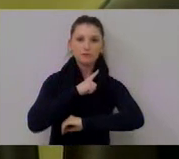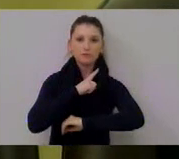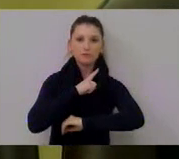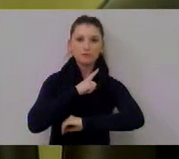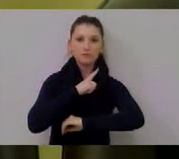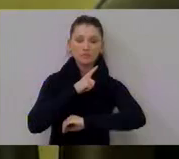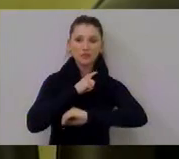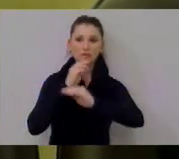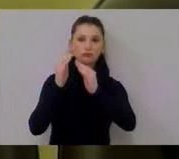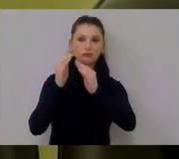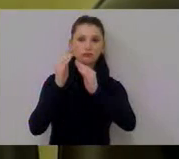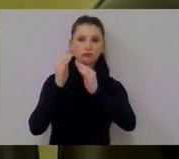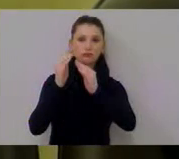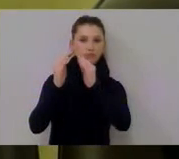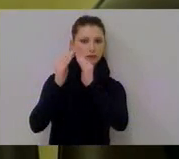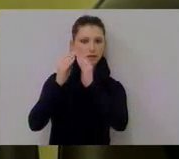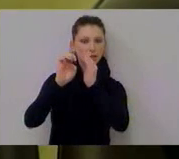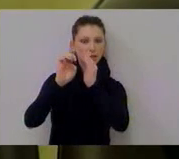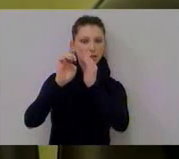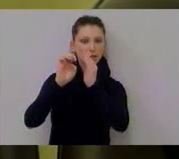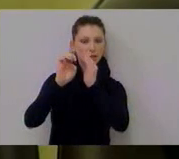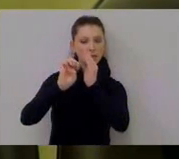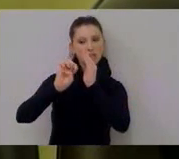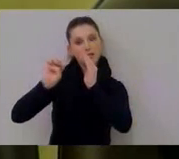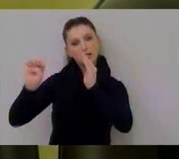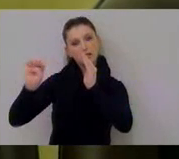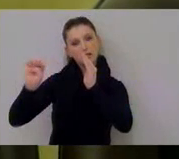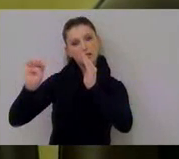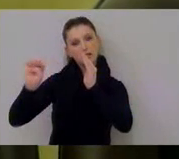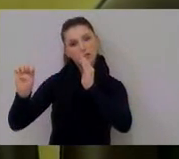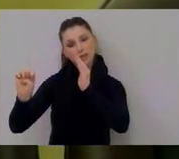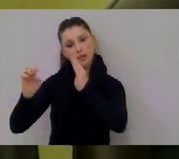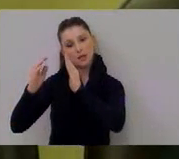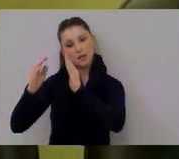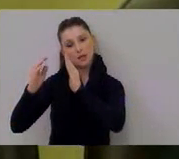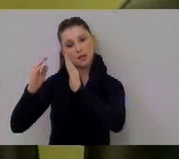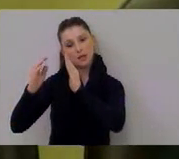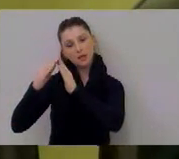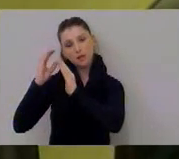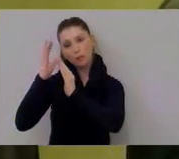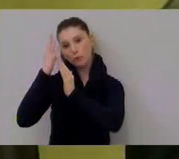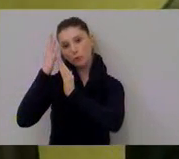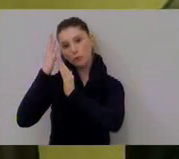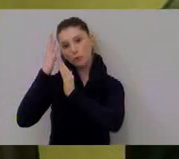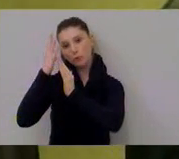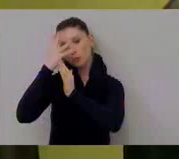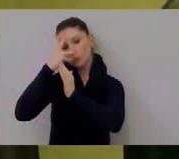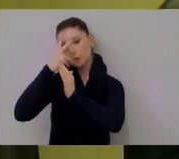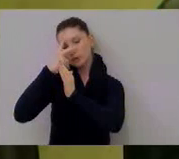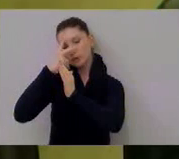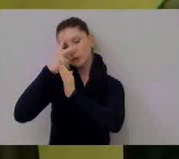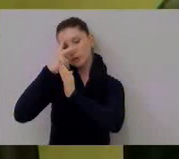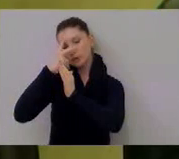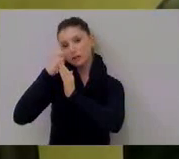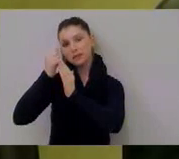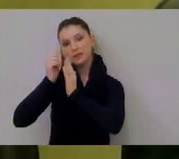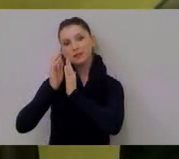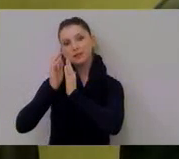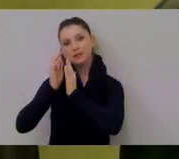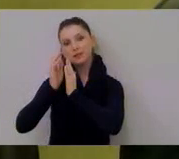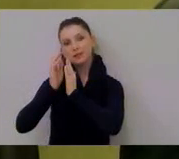bonita e olha a situação. E a gente tem